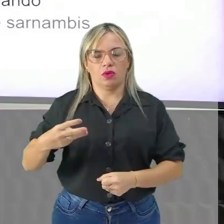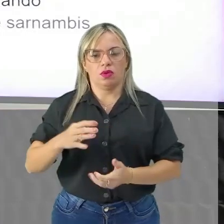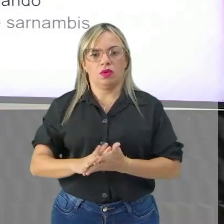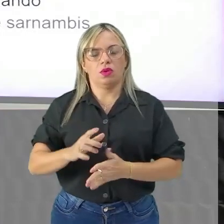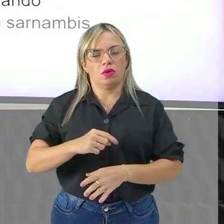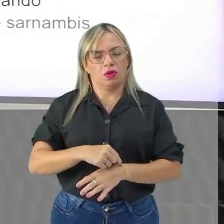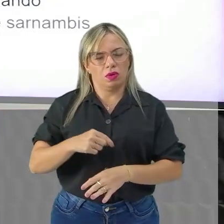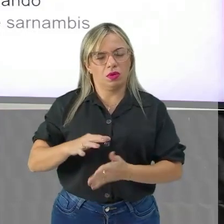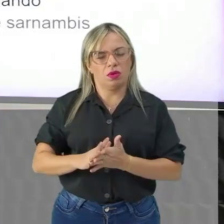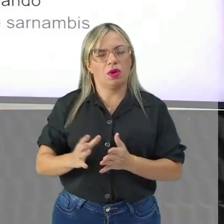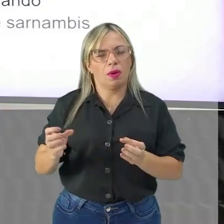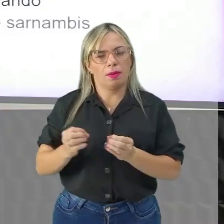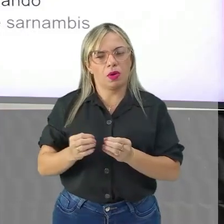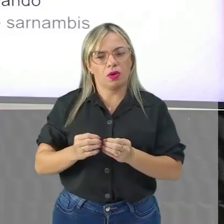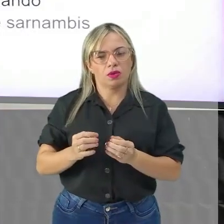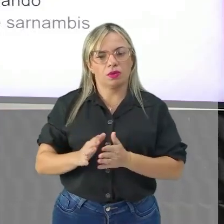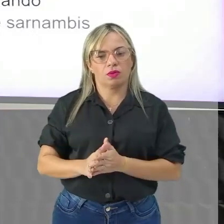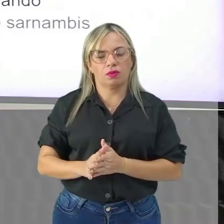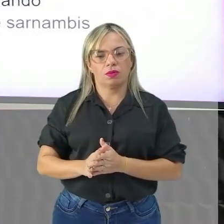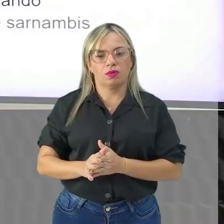tempo, né? Diz assim: